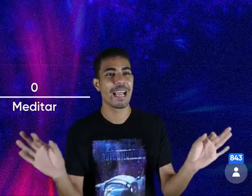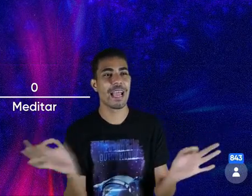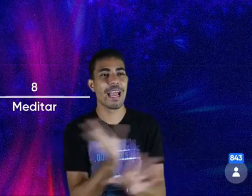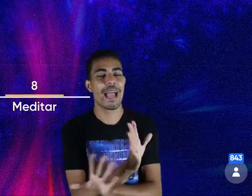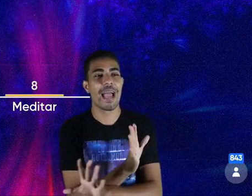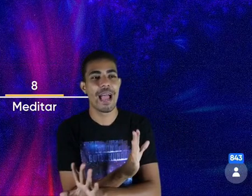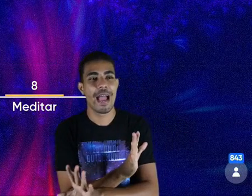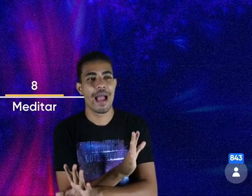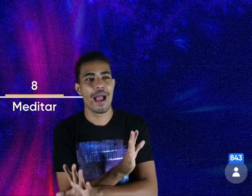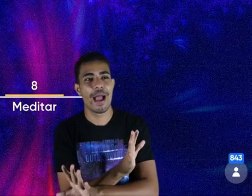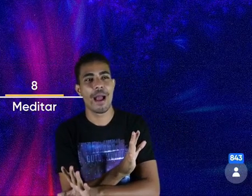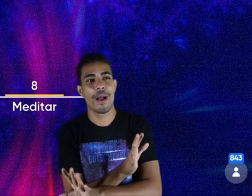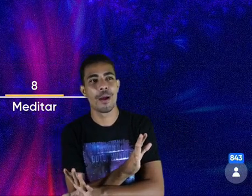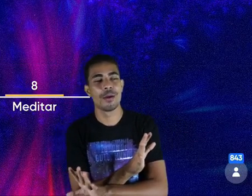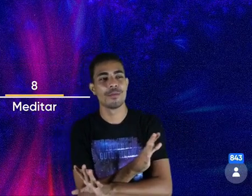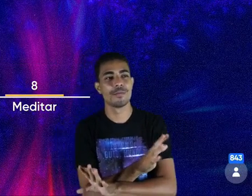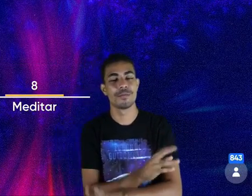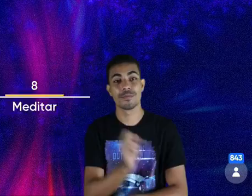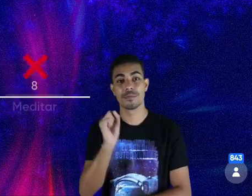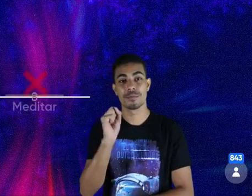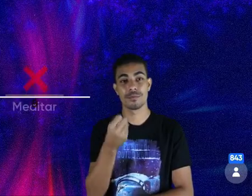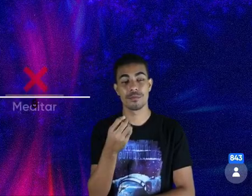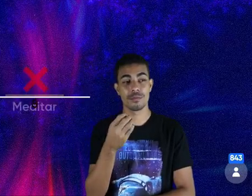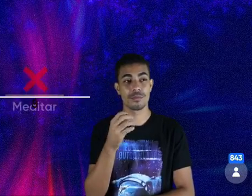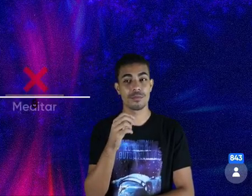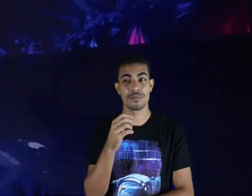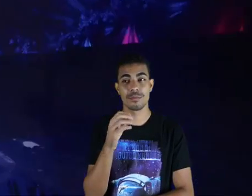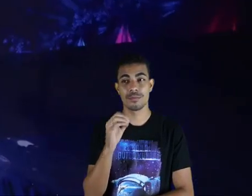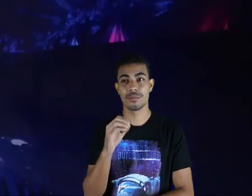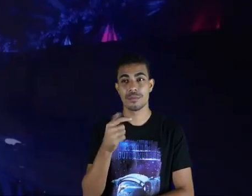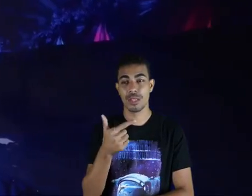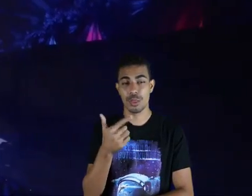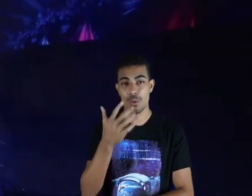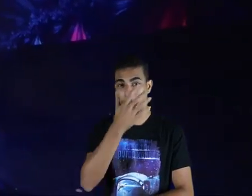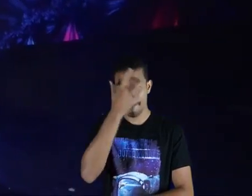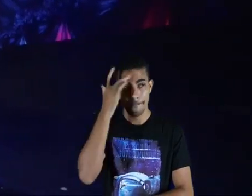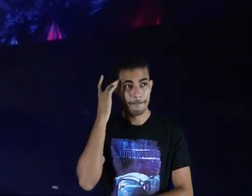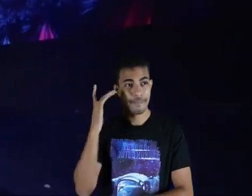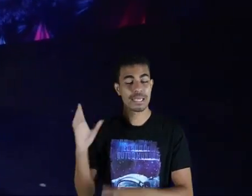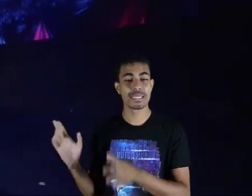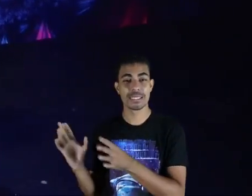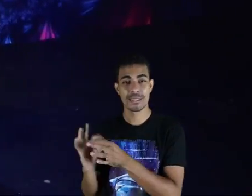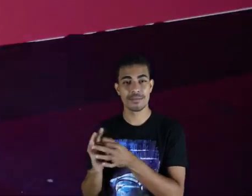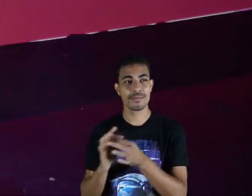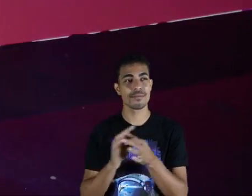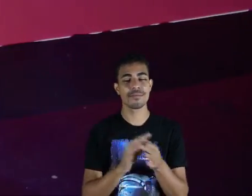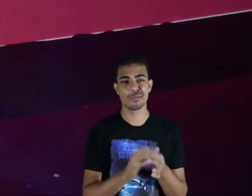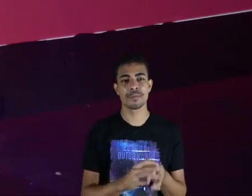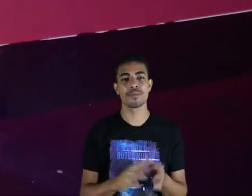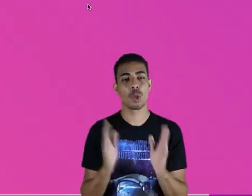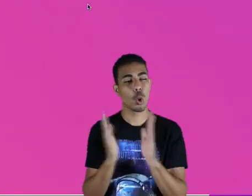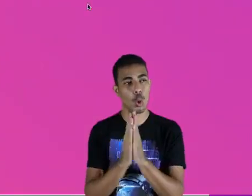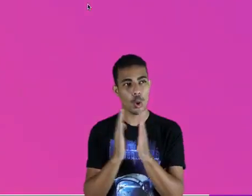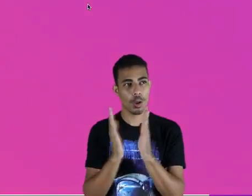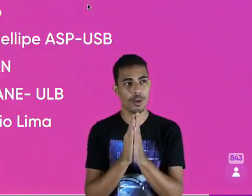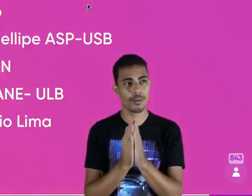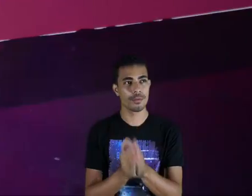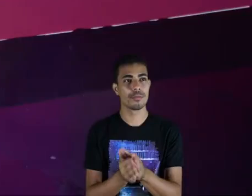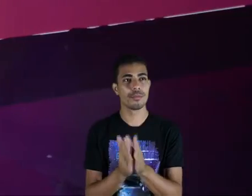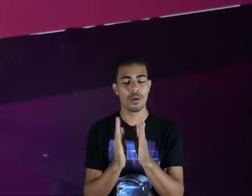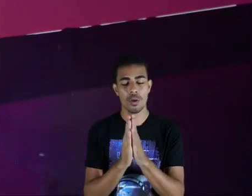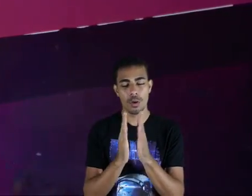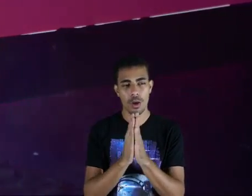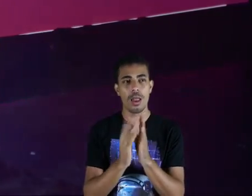filho. Tempo encerrado. Olha aí, 802 pessoas coerentemente escolheram orar. É isso aí,